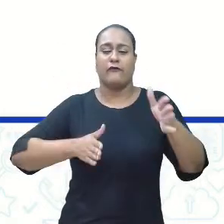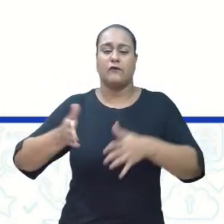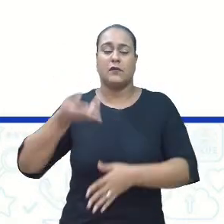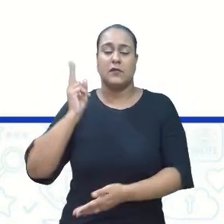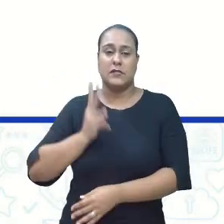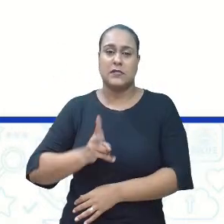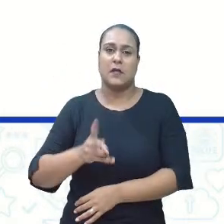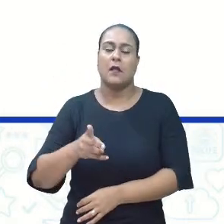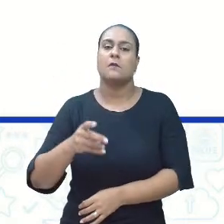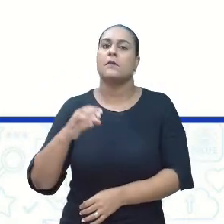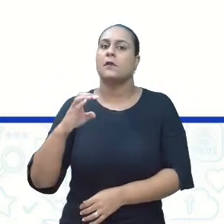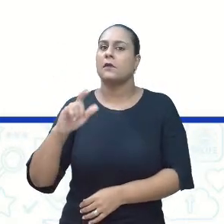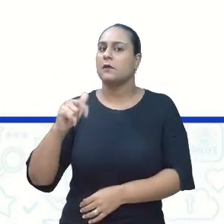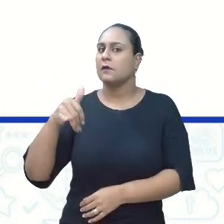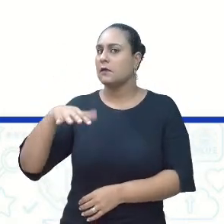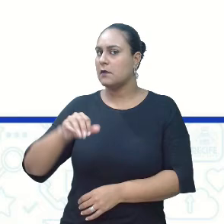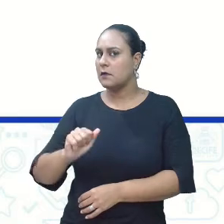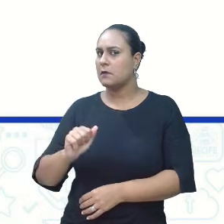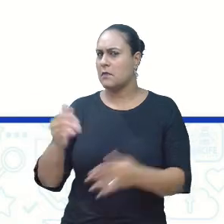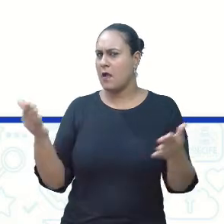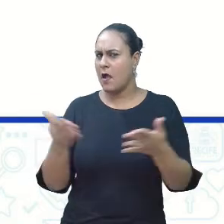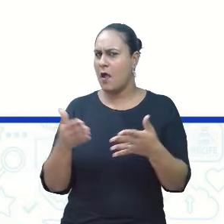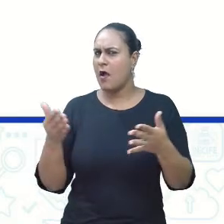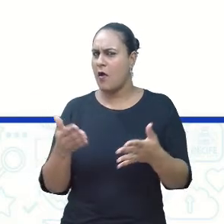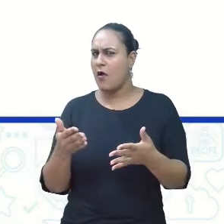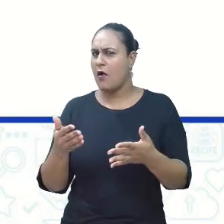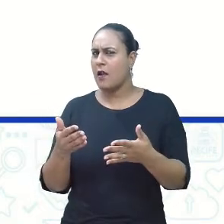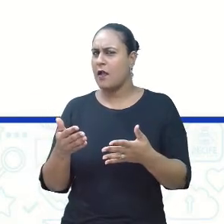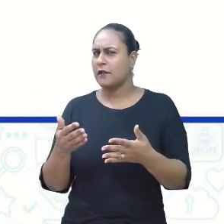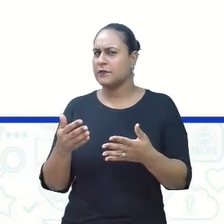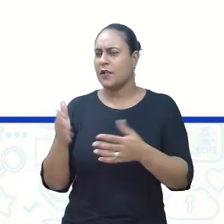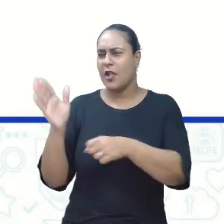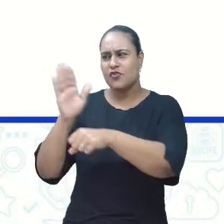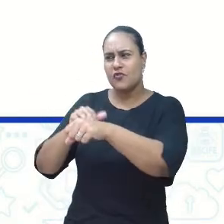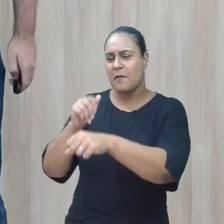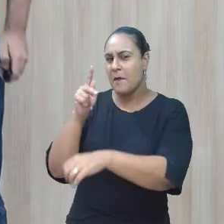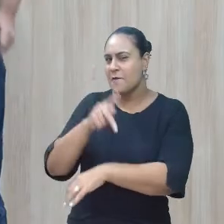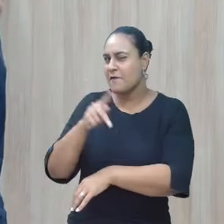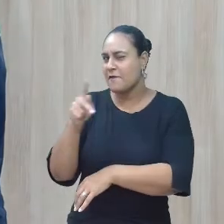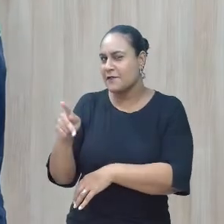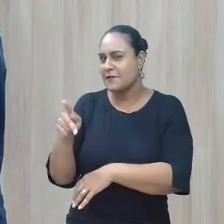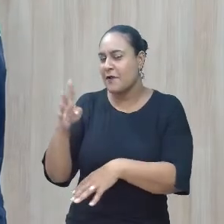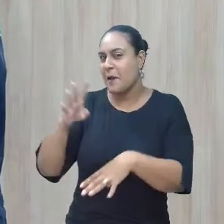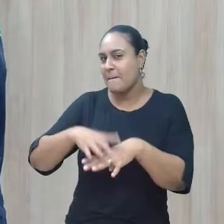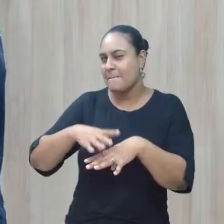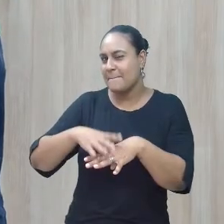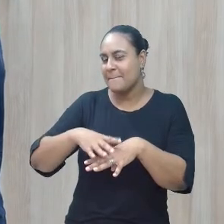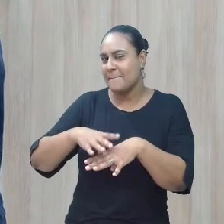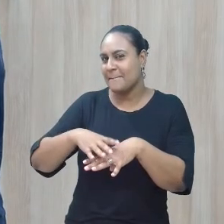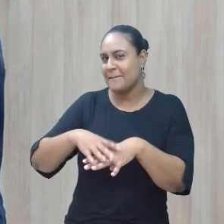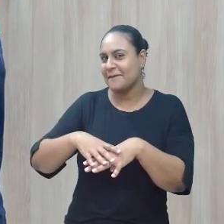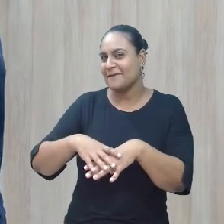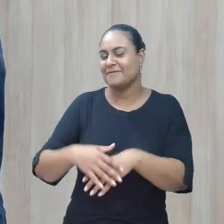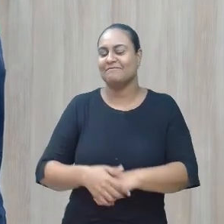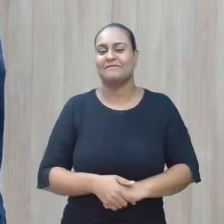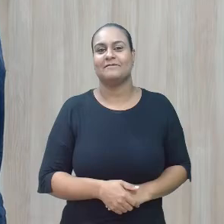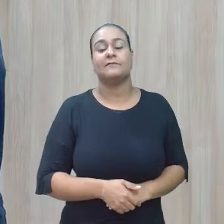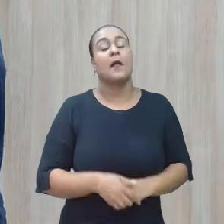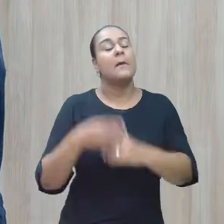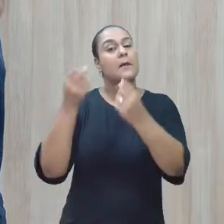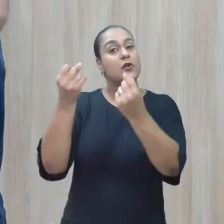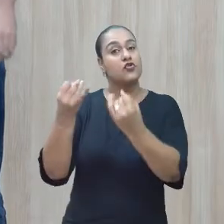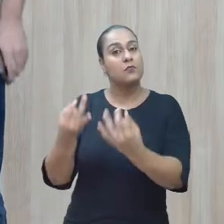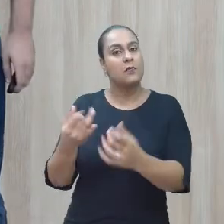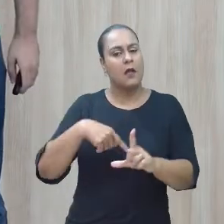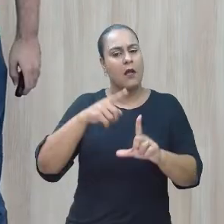clima. Beleza, gente? Será que a gente agora já consegue trazer de volta a nossa queridíssima professora Briane de matemática para explicar